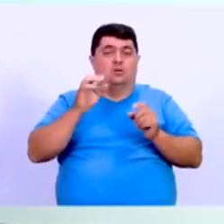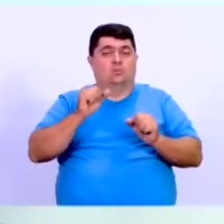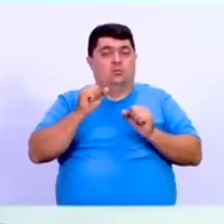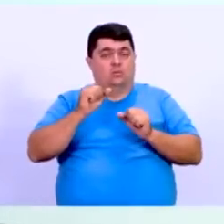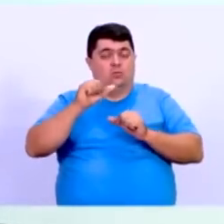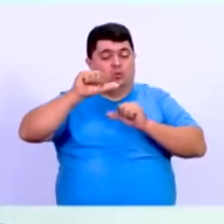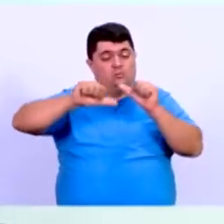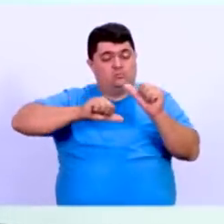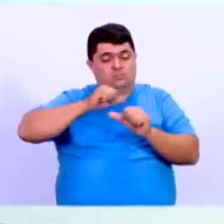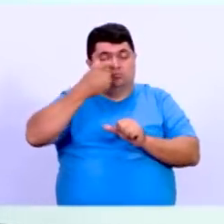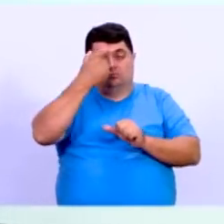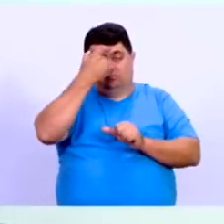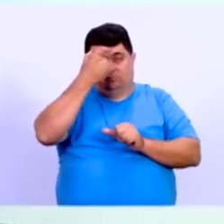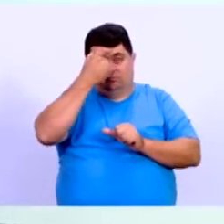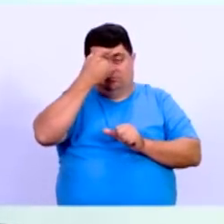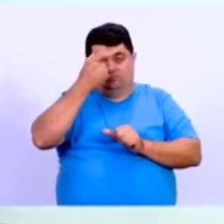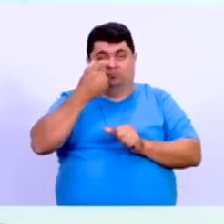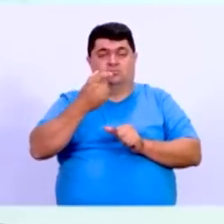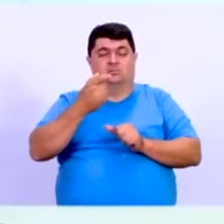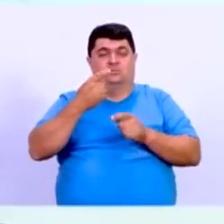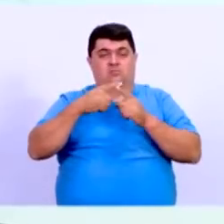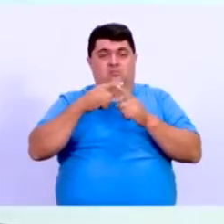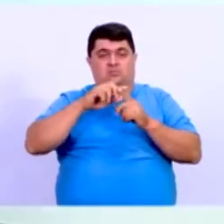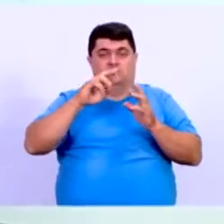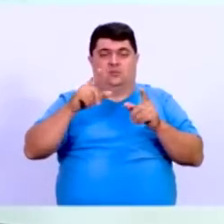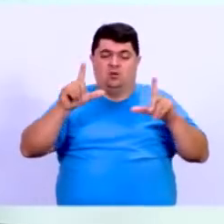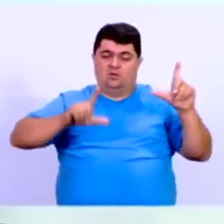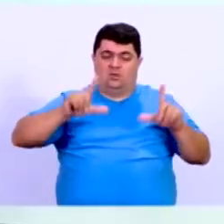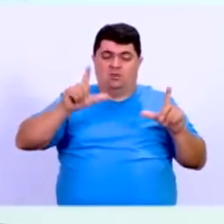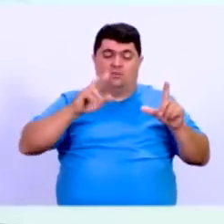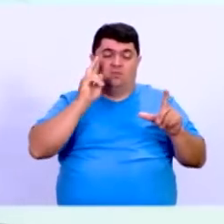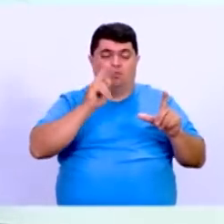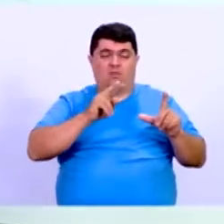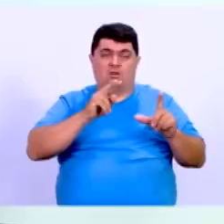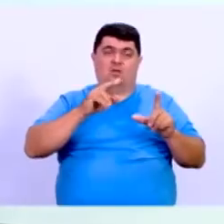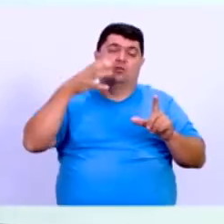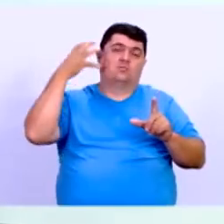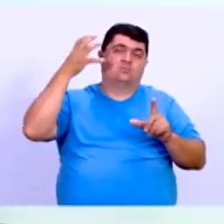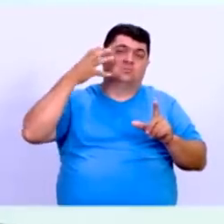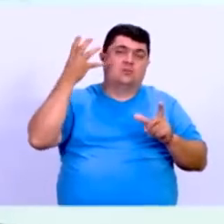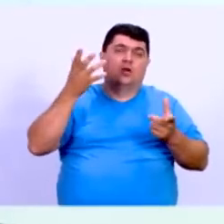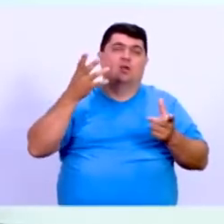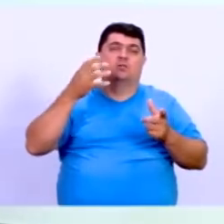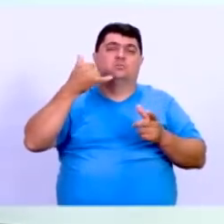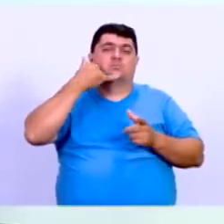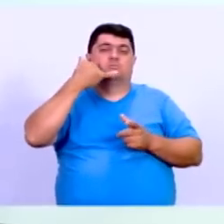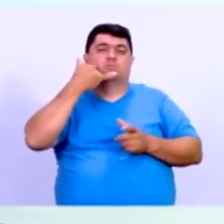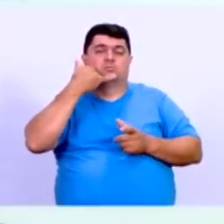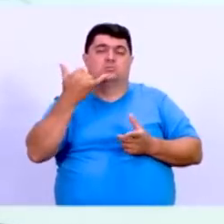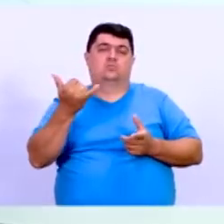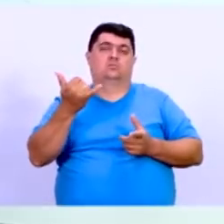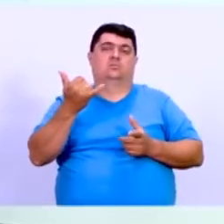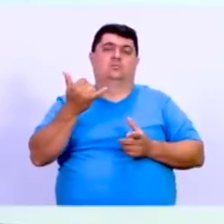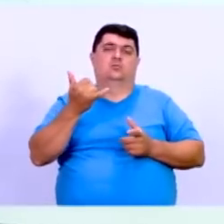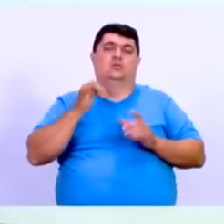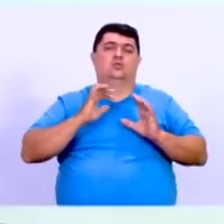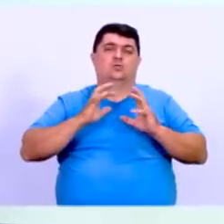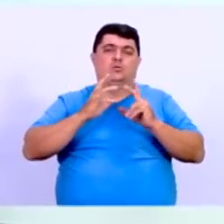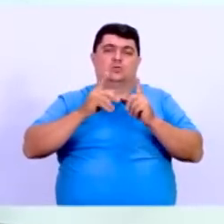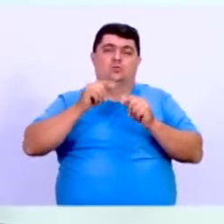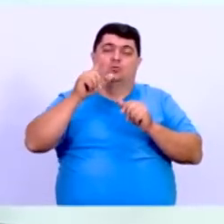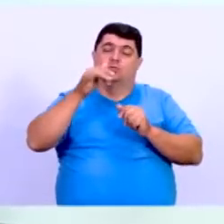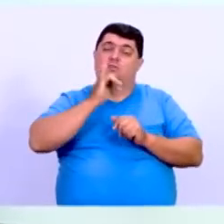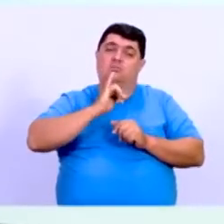mudando a sua concepção aí agora, tá? Na televisão que você assiste, no rádio que você escuta, no celular que você usa, todos ali